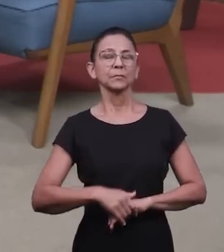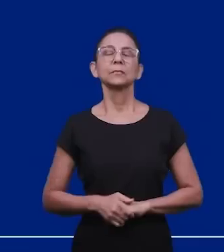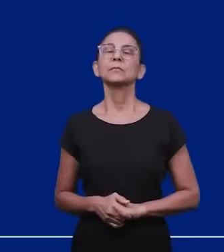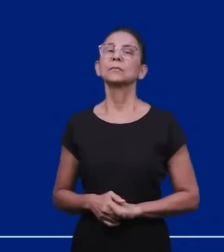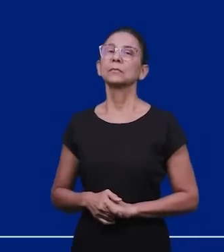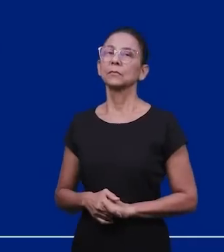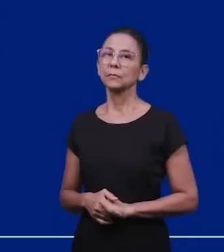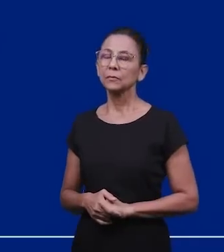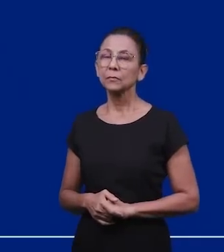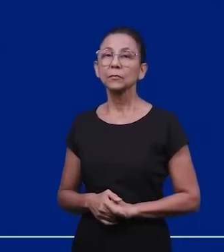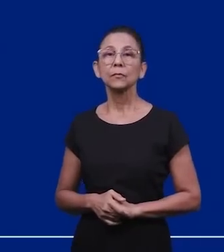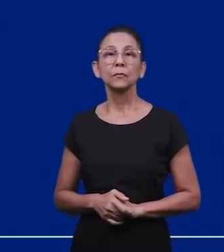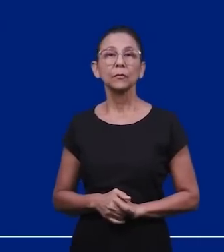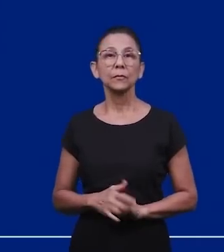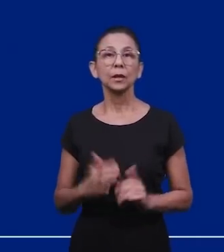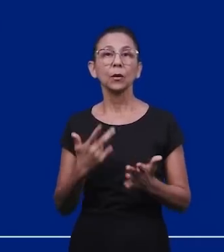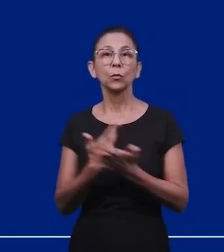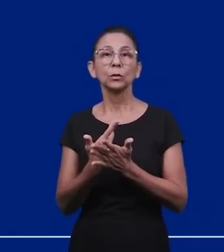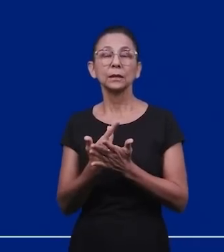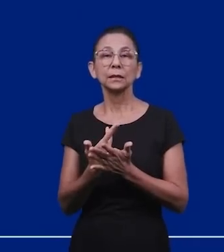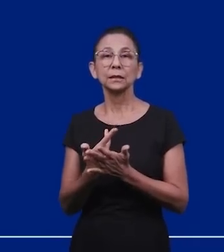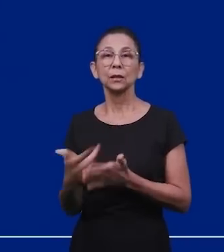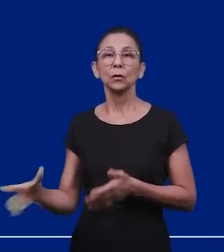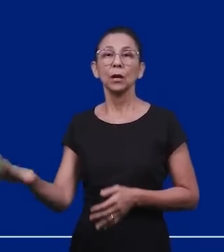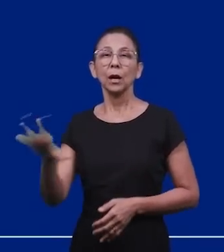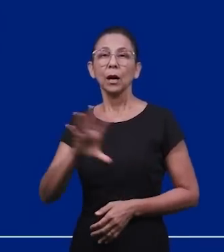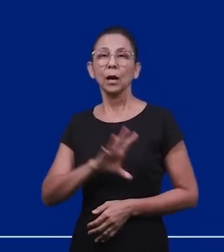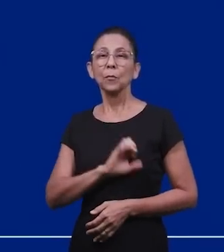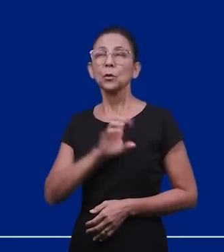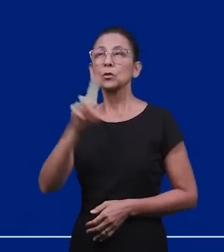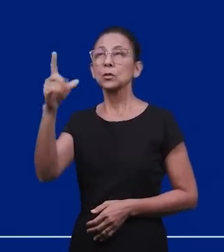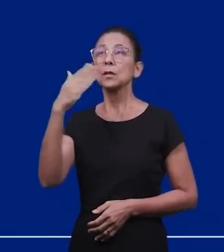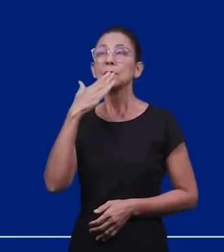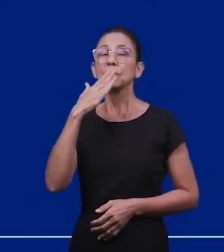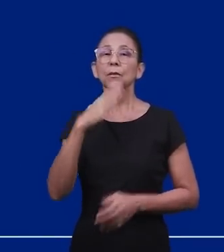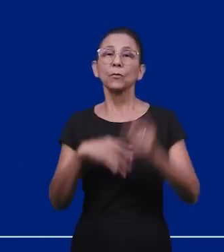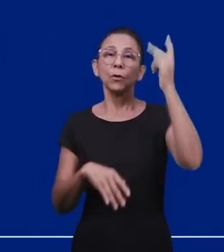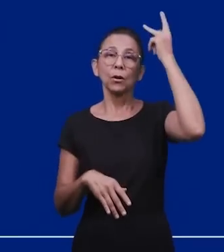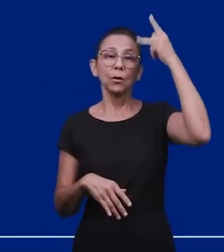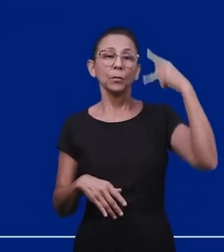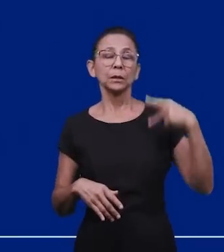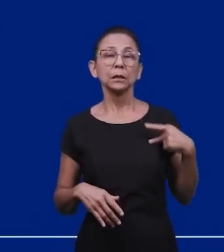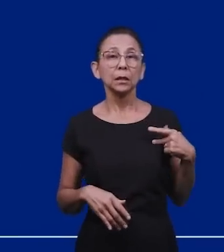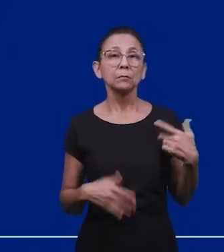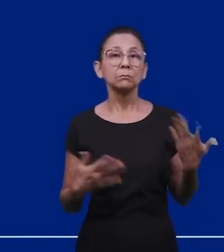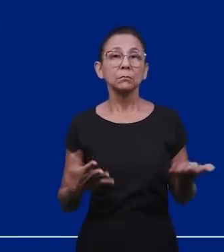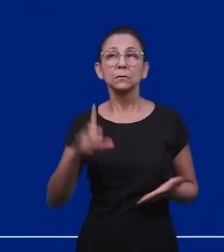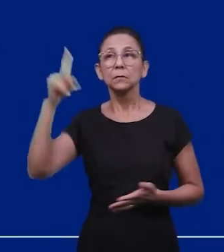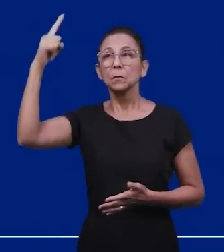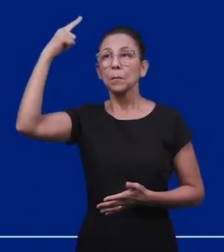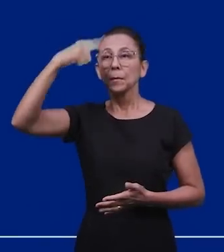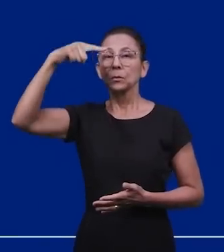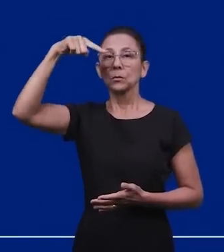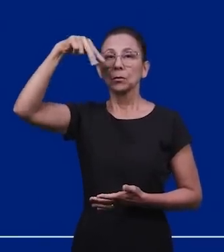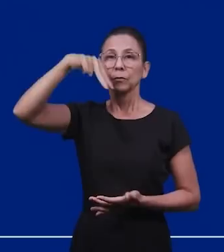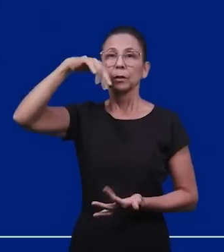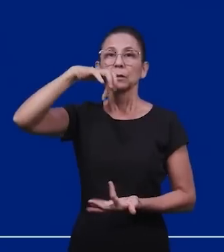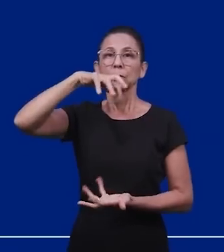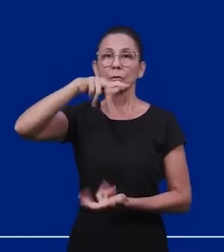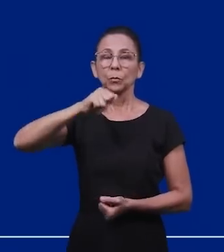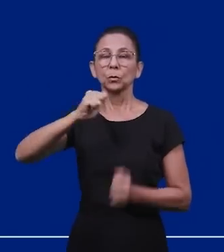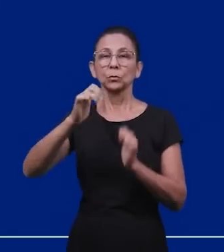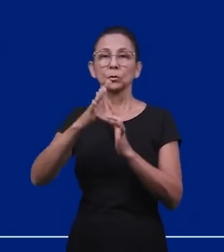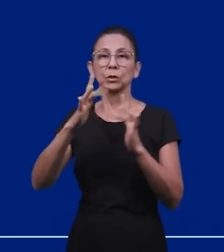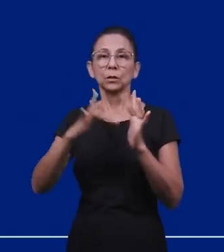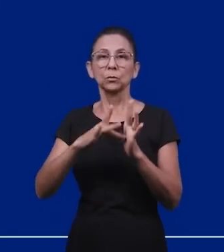diz assim: nisto se manifestou o amor de Deus para conosco, que Deus enviou o seu Filho unigênito ao mundo para